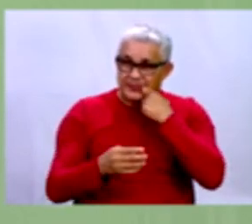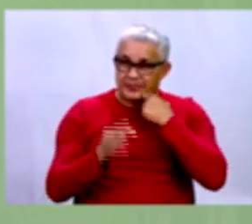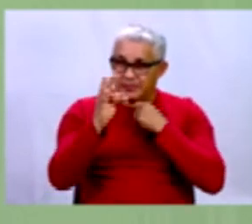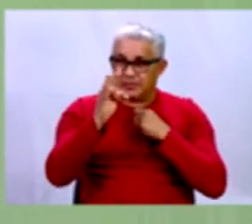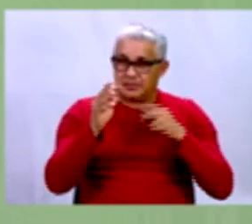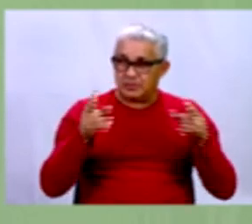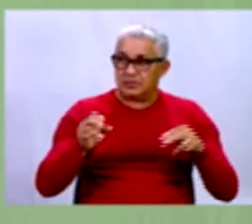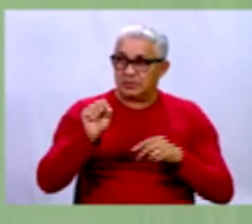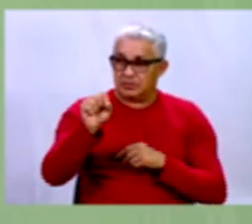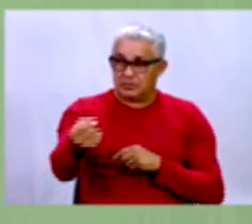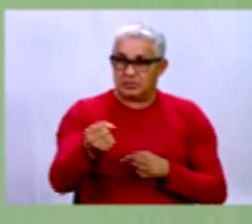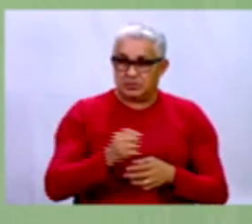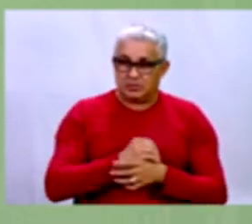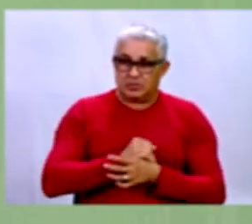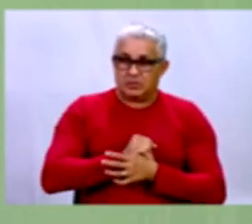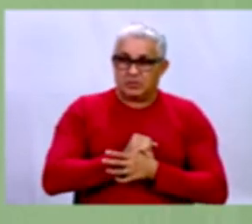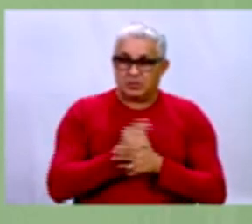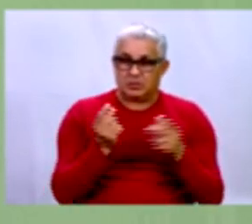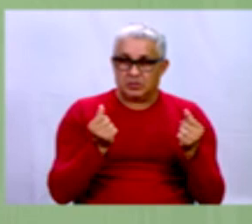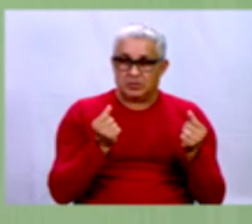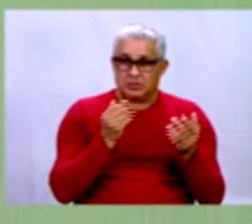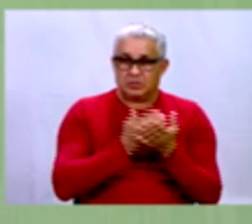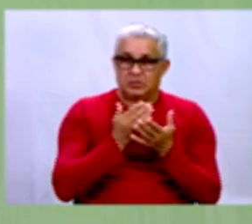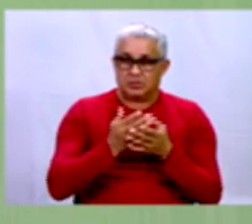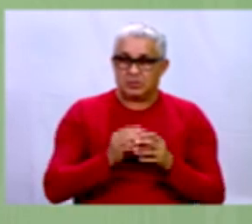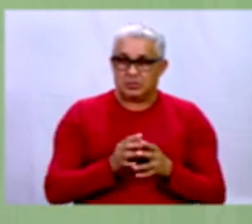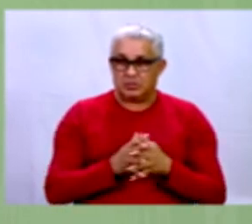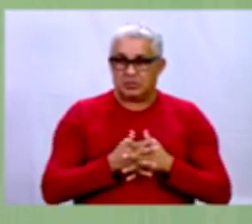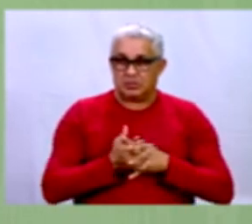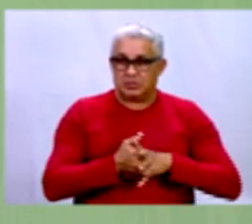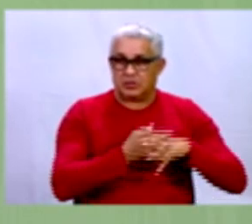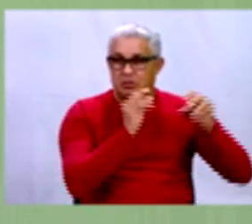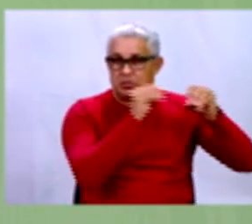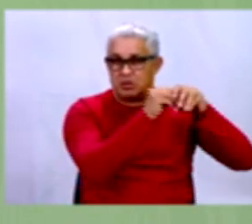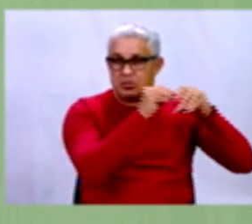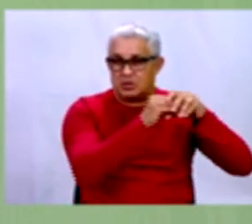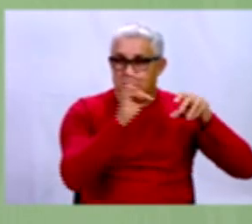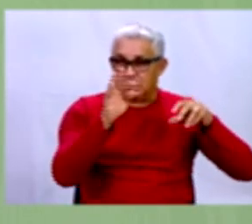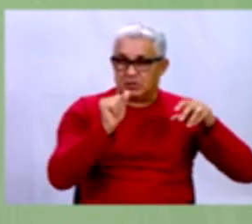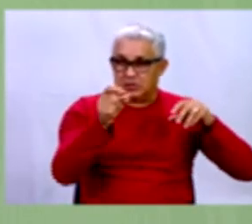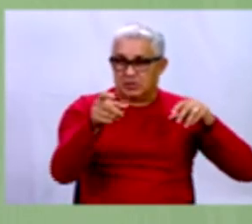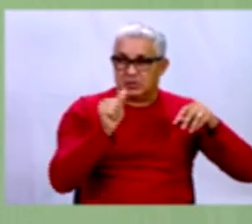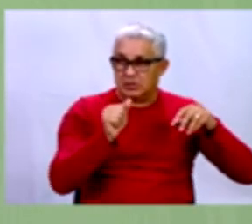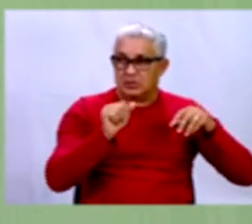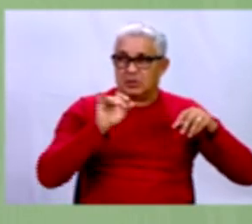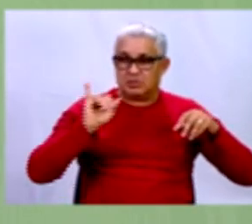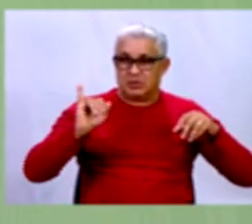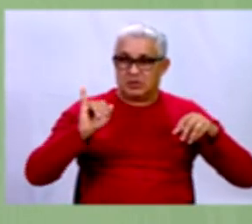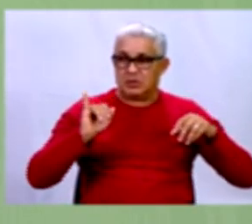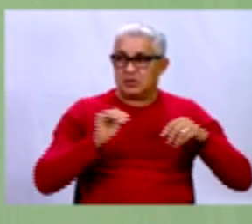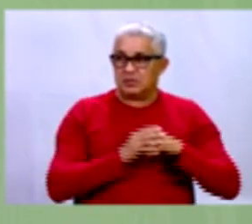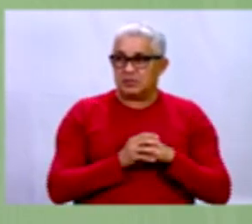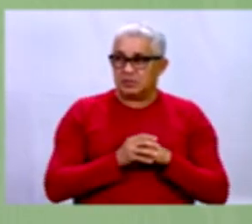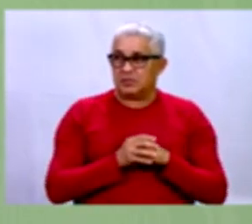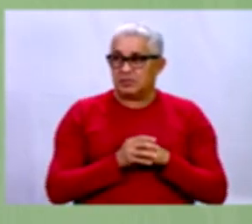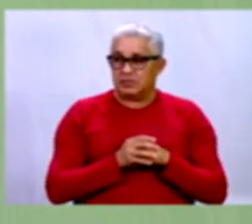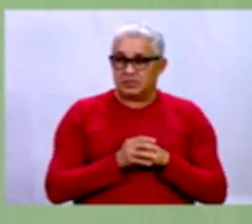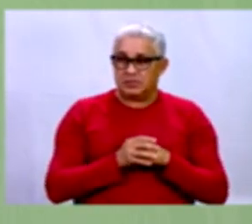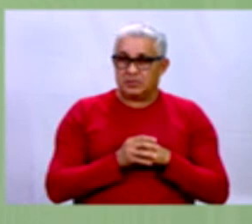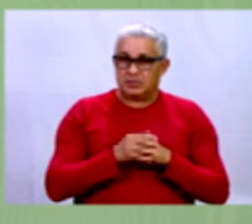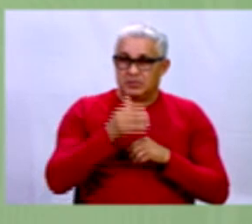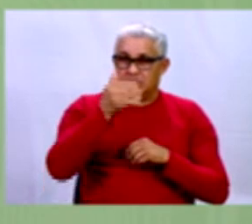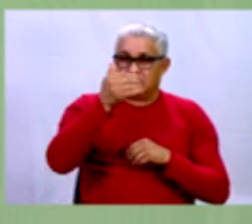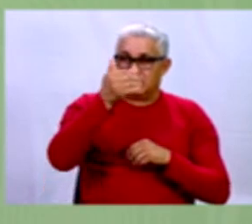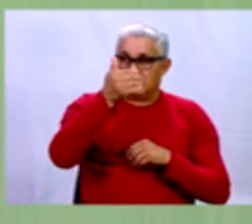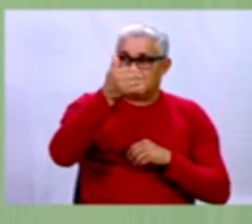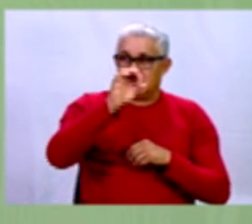valor da parcela que ele depositava. A minha taxa, que é o I, vai ser, vai ser 10% ao